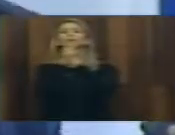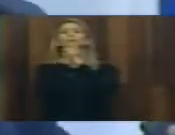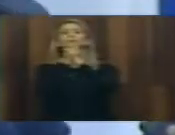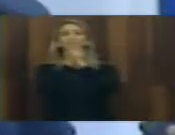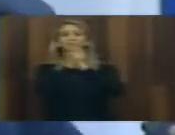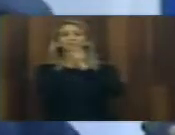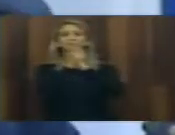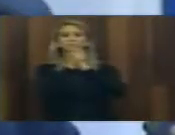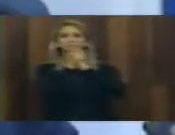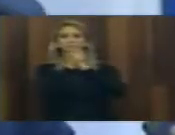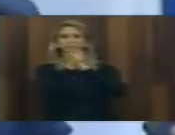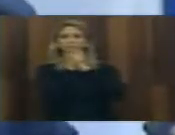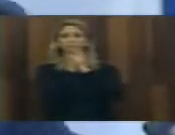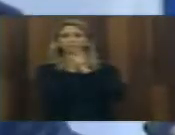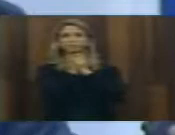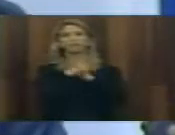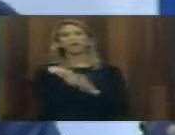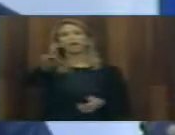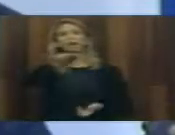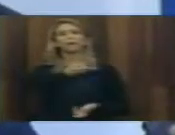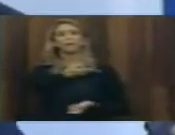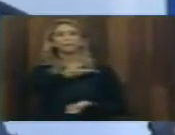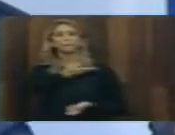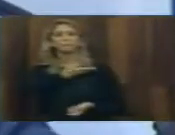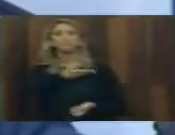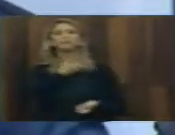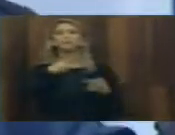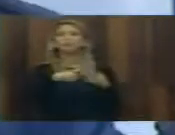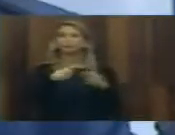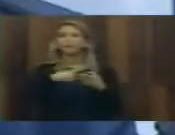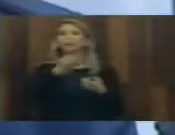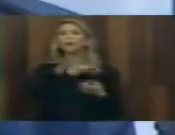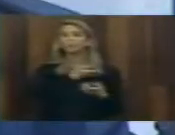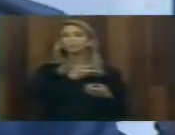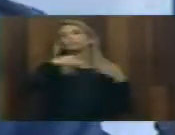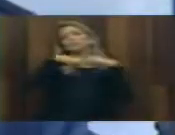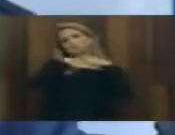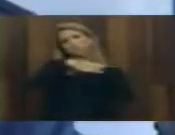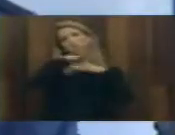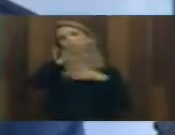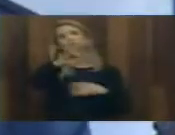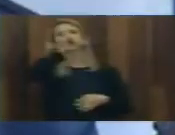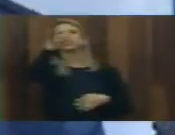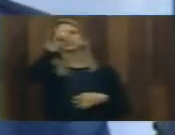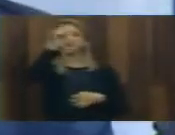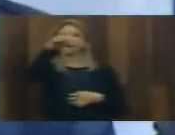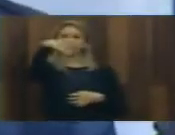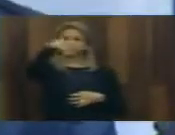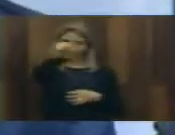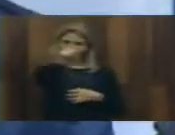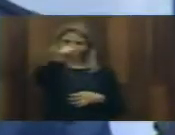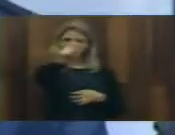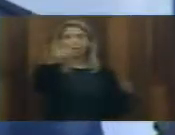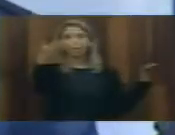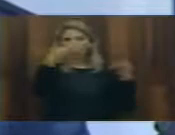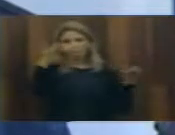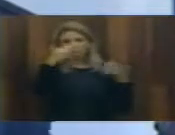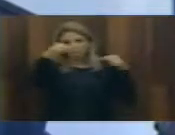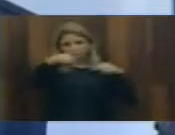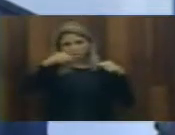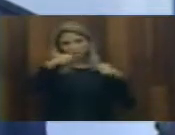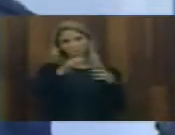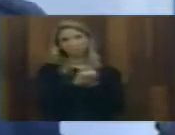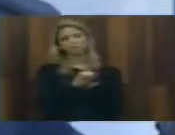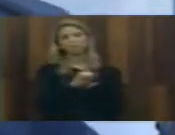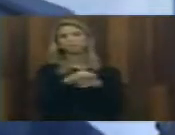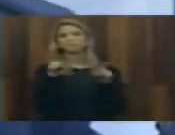assistente, a nossa amiga, digo que é amiga porque é amiga da cidade de Cabo Frio, Joalma Fidalgo, na pessoa de quem